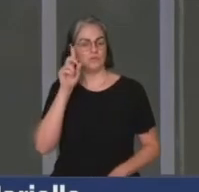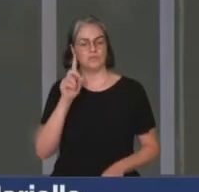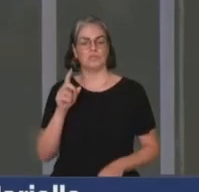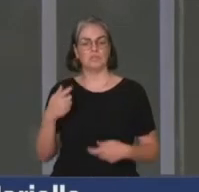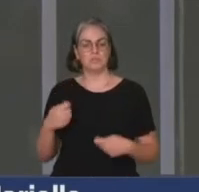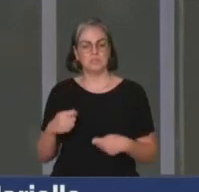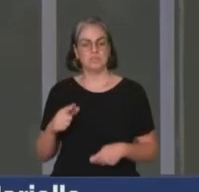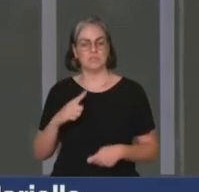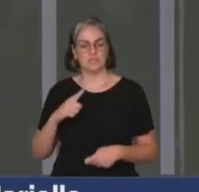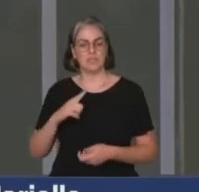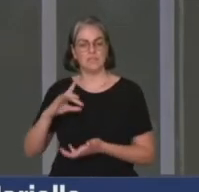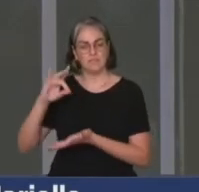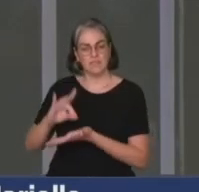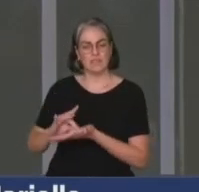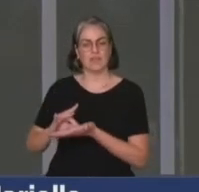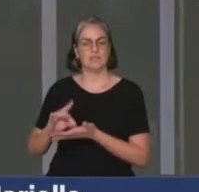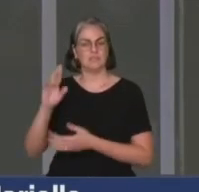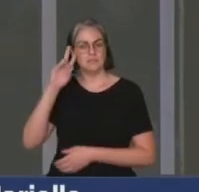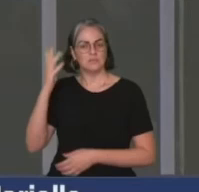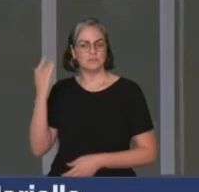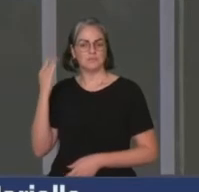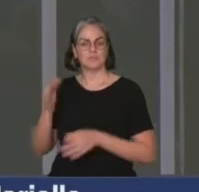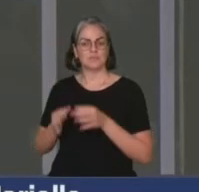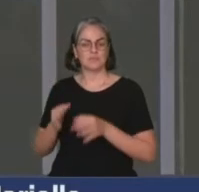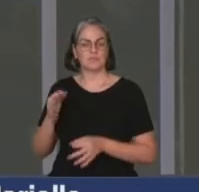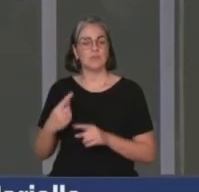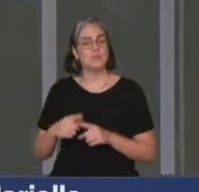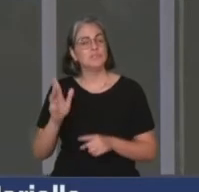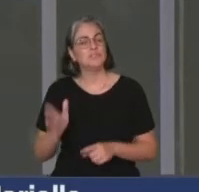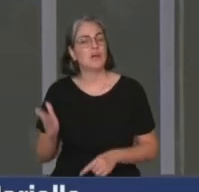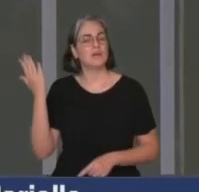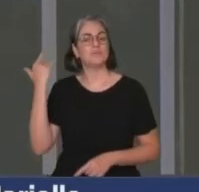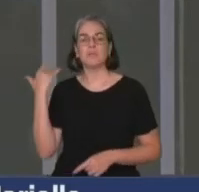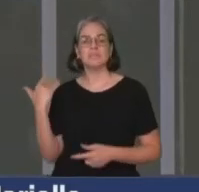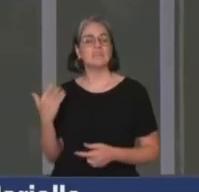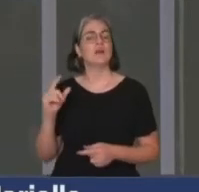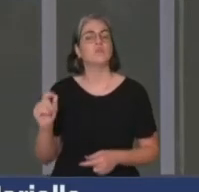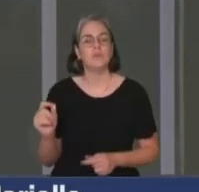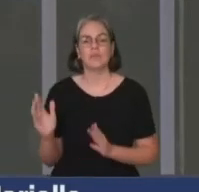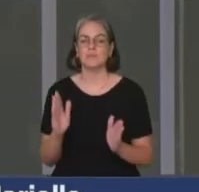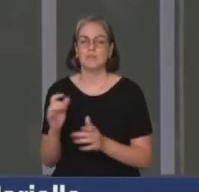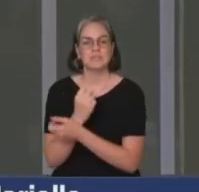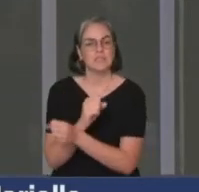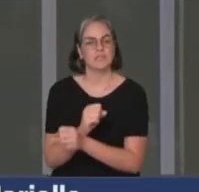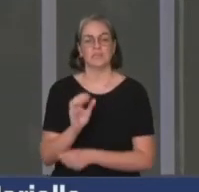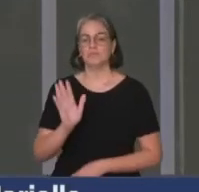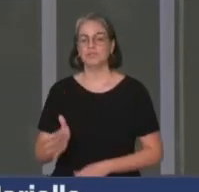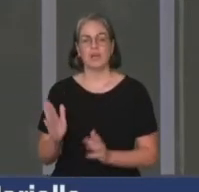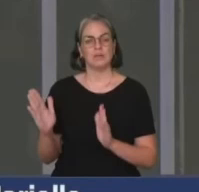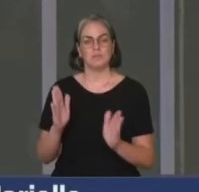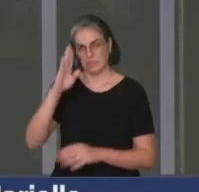país, que não fez a respeito do seu período de escravidão, que não fez a respeito das suas ditaduras militares